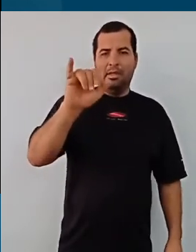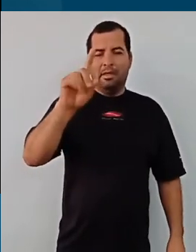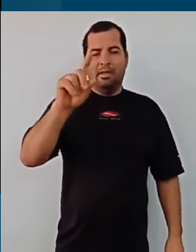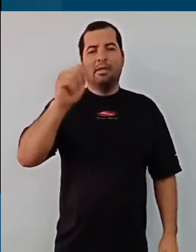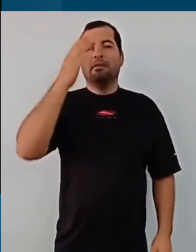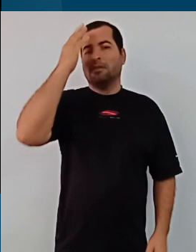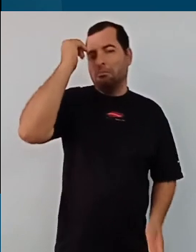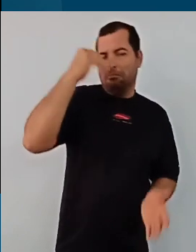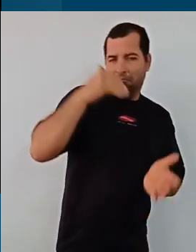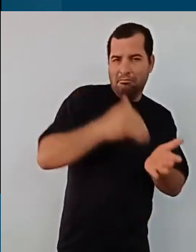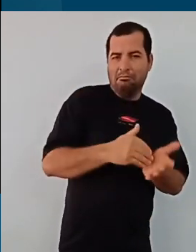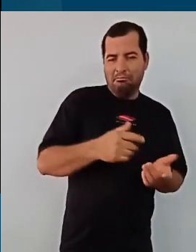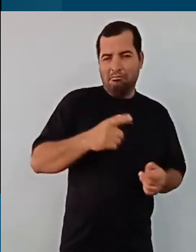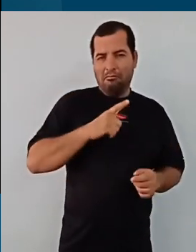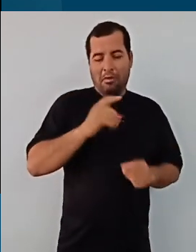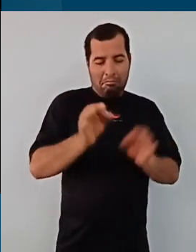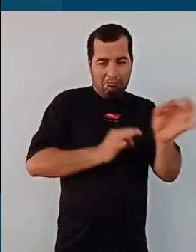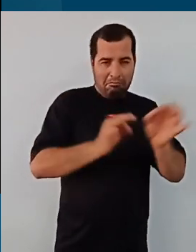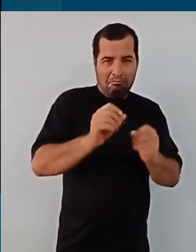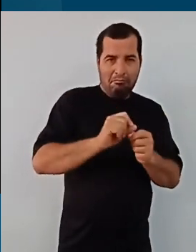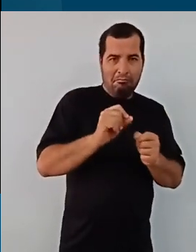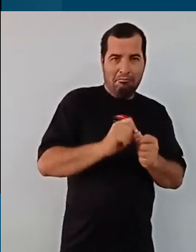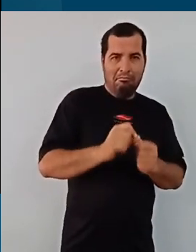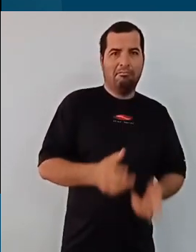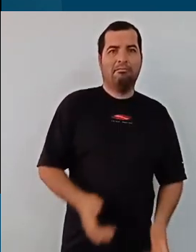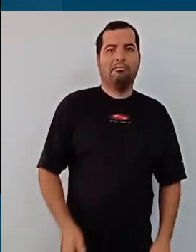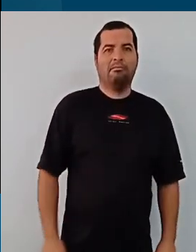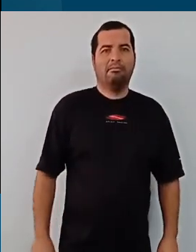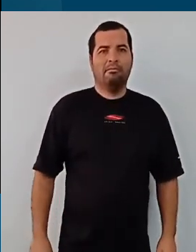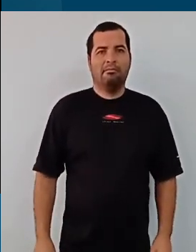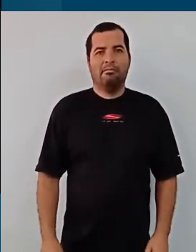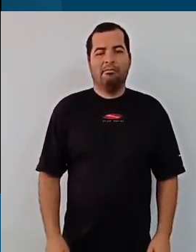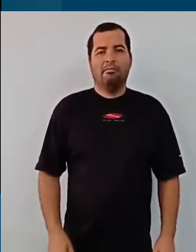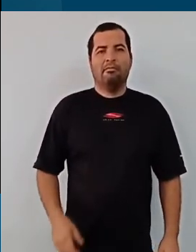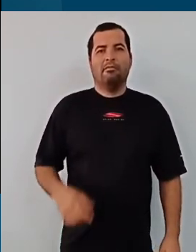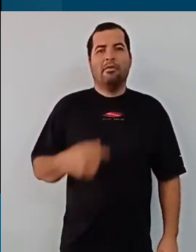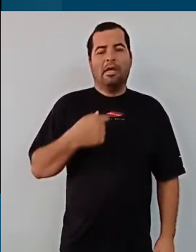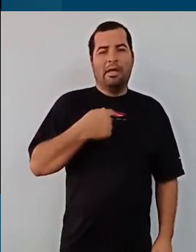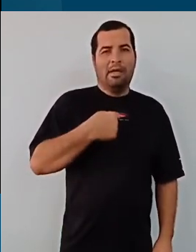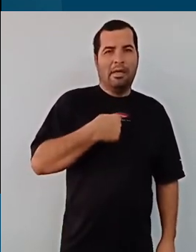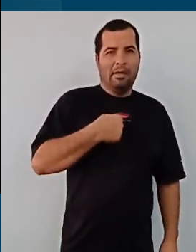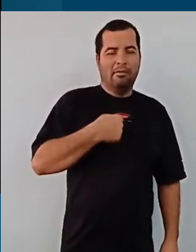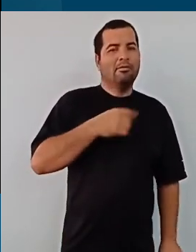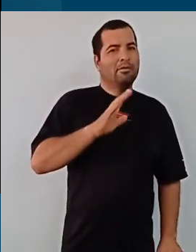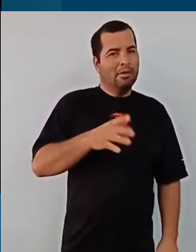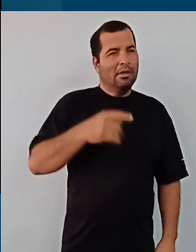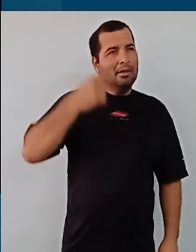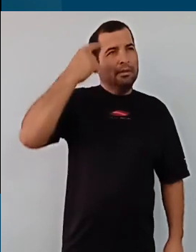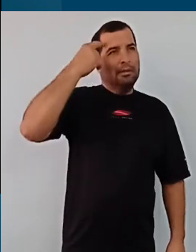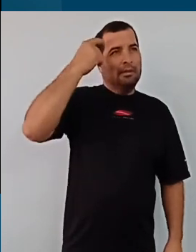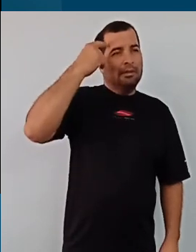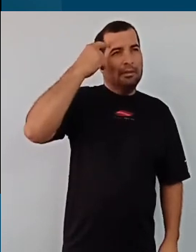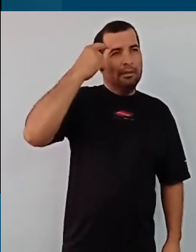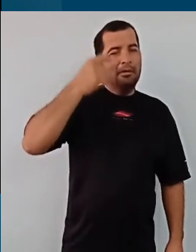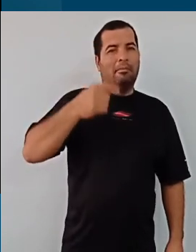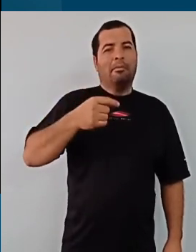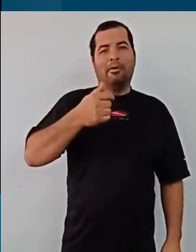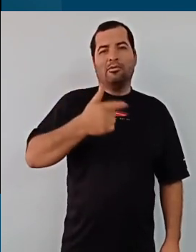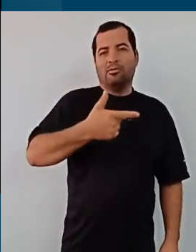sempre foram construções da pessoa. Como eu disse, eu apontei para a minha cabeça 200 vezes aqui enquanto falava com